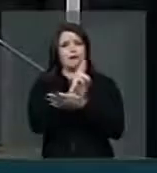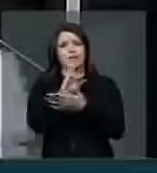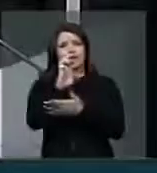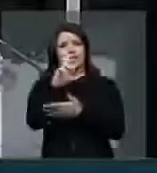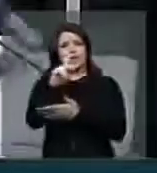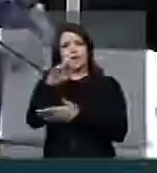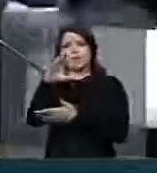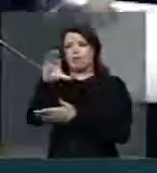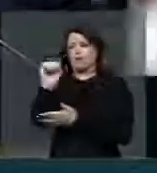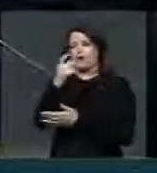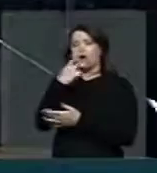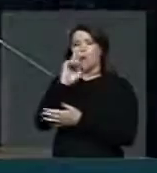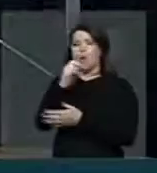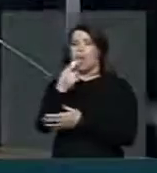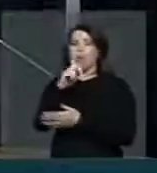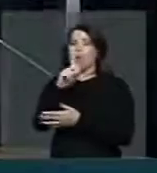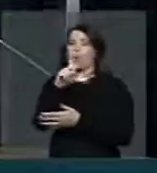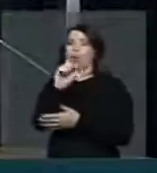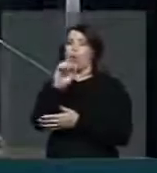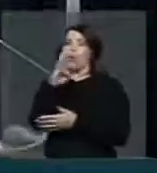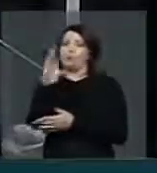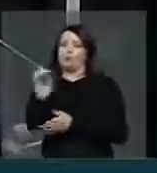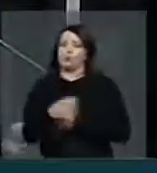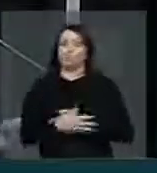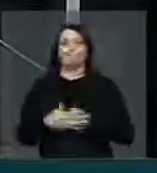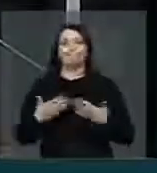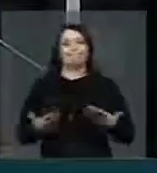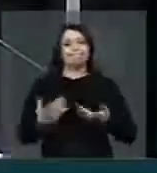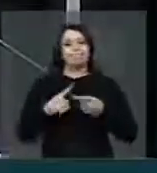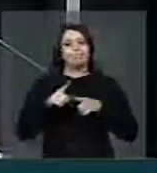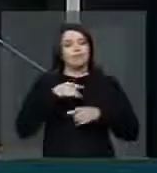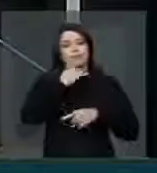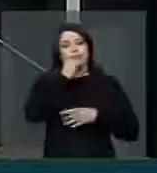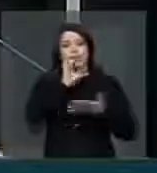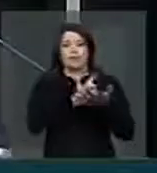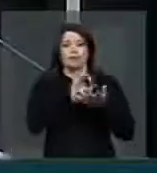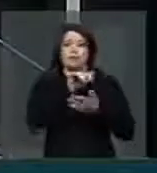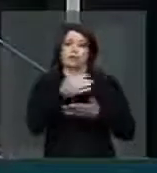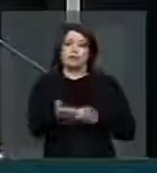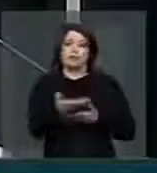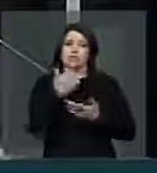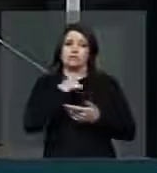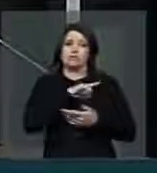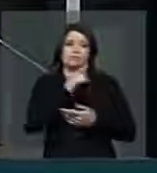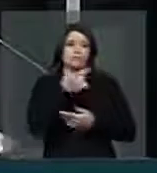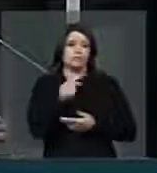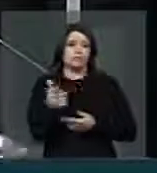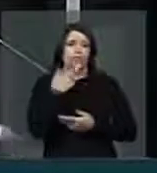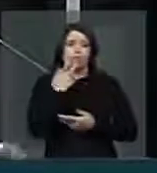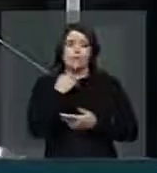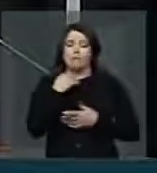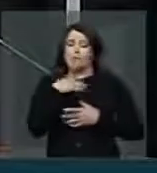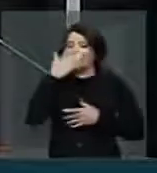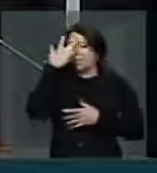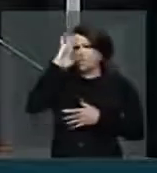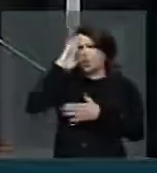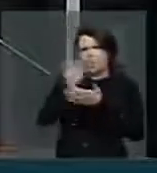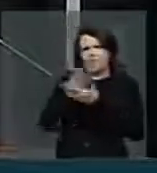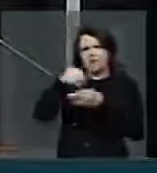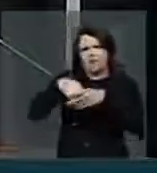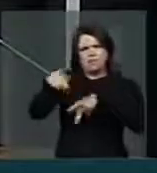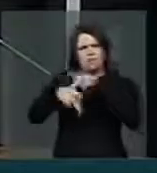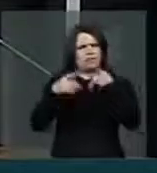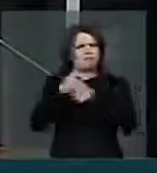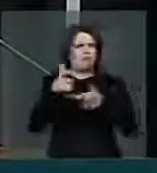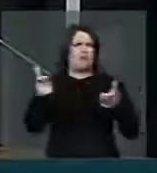Época ou a Rede Globo de televisão? Infelizmente, hoje a realidade é essa, nós não temos esse conceito dentro da população,